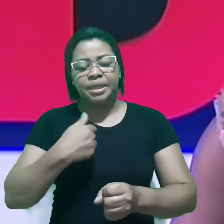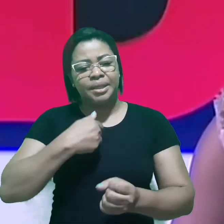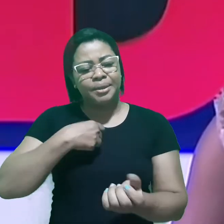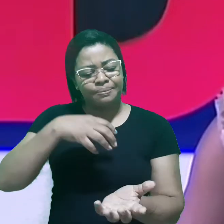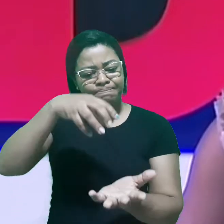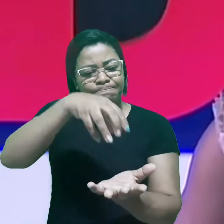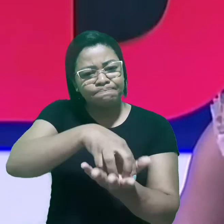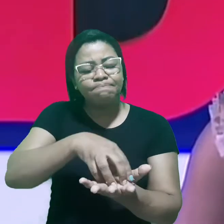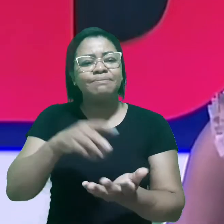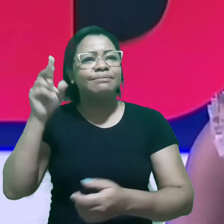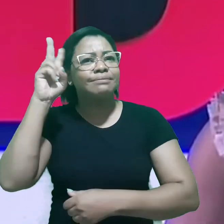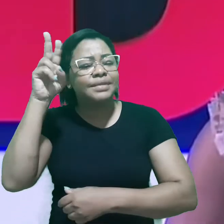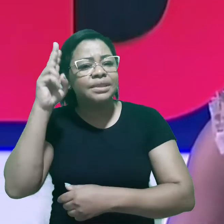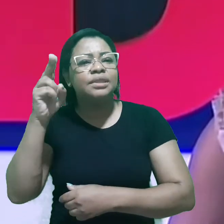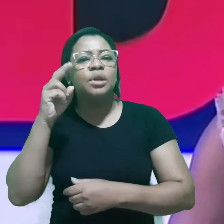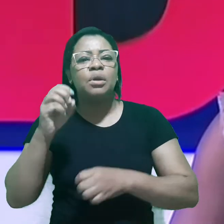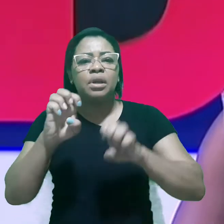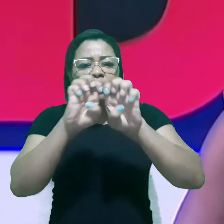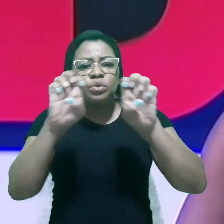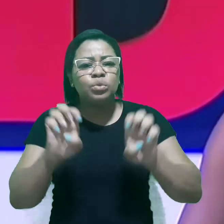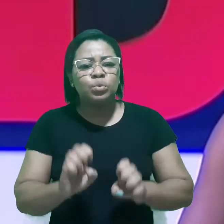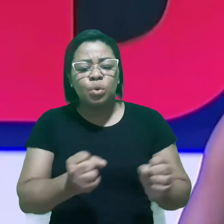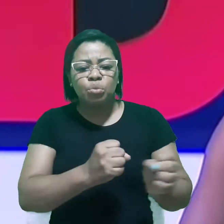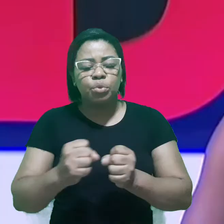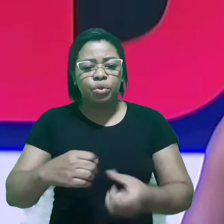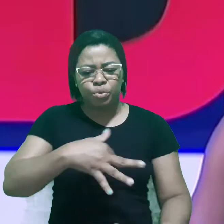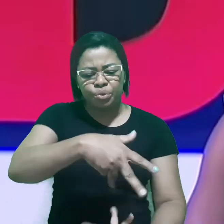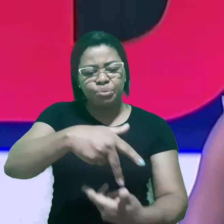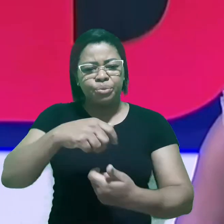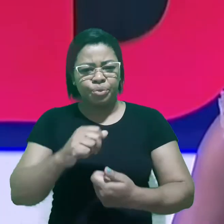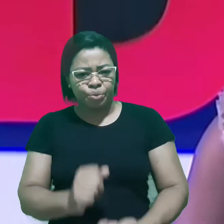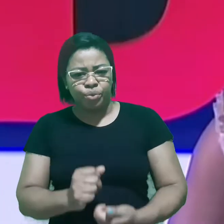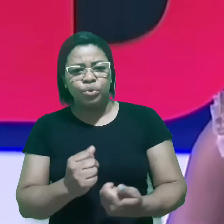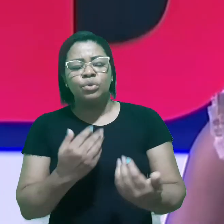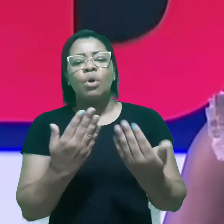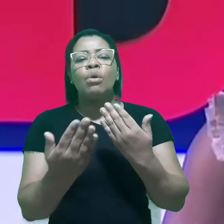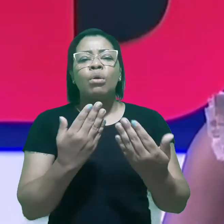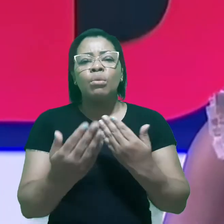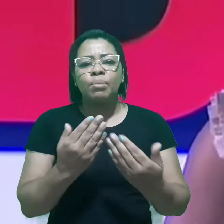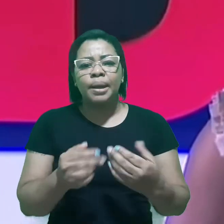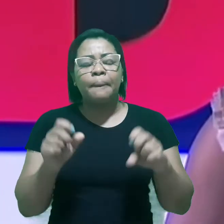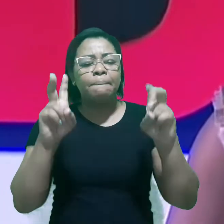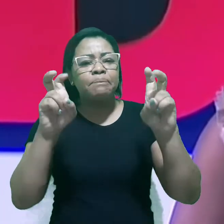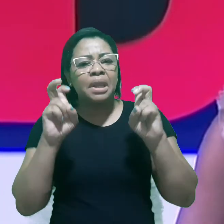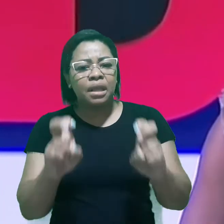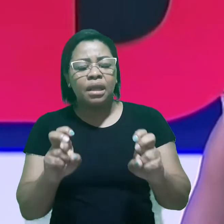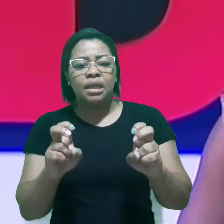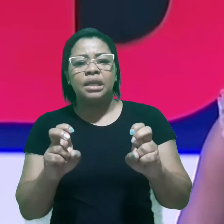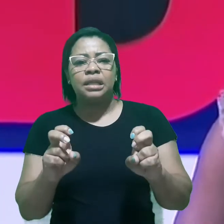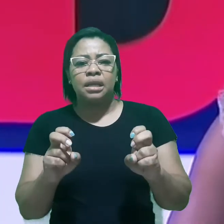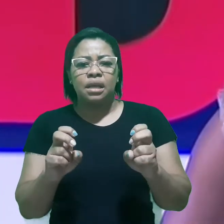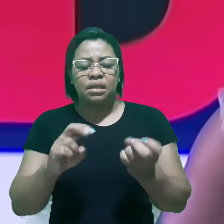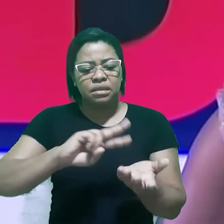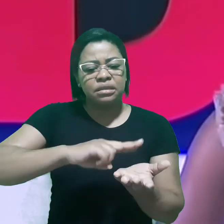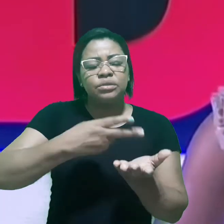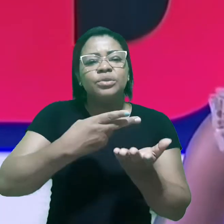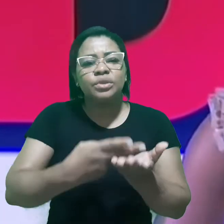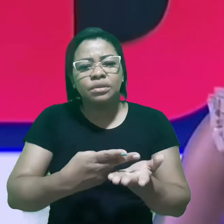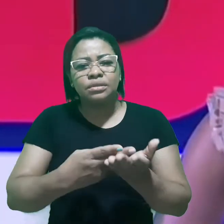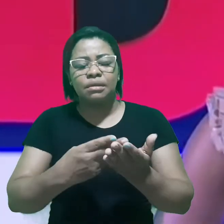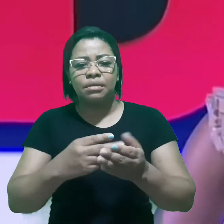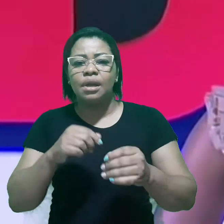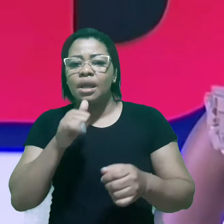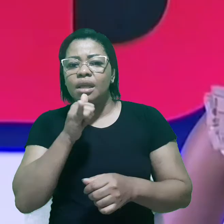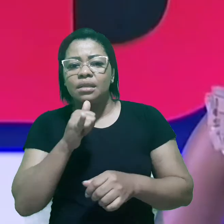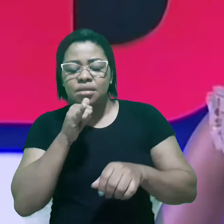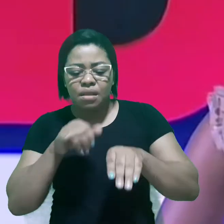Nkali. É um substantivo que livremente se traduz ser maior do que o outro. Como nossos mundos